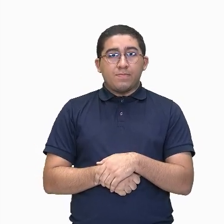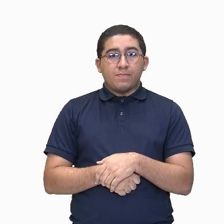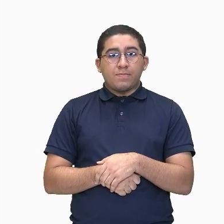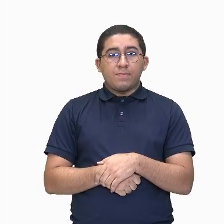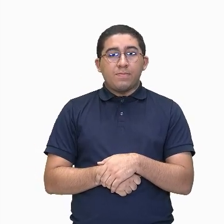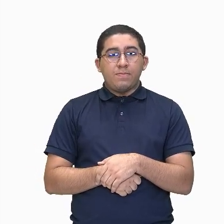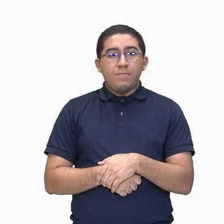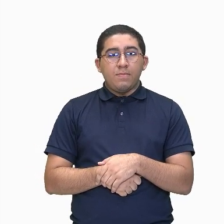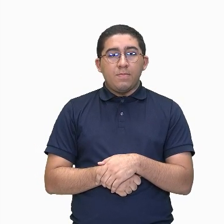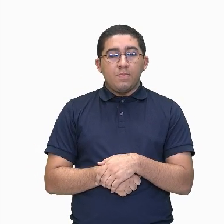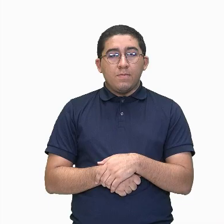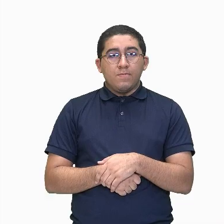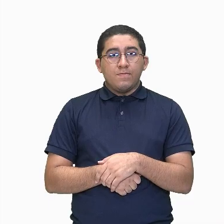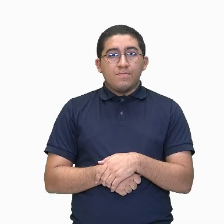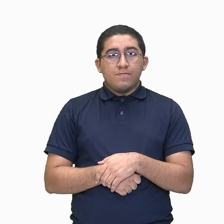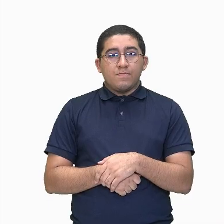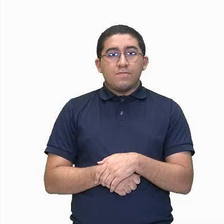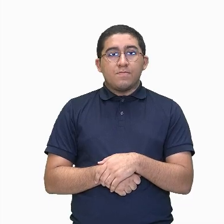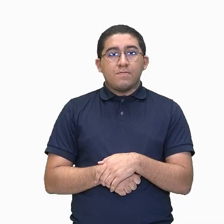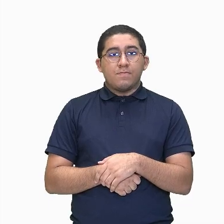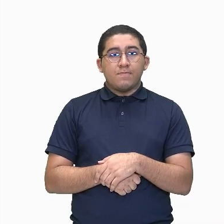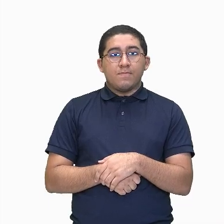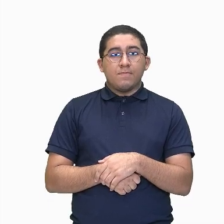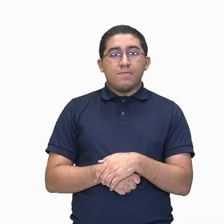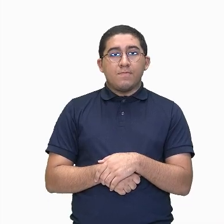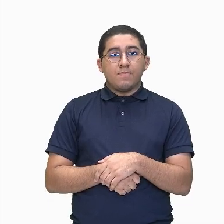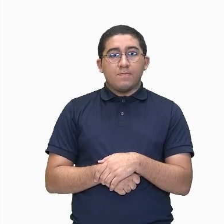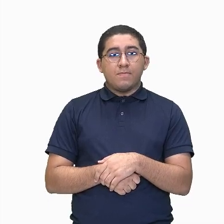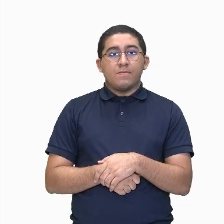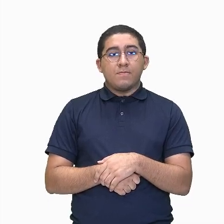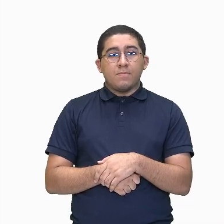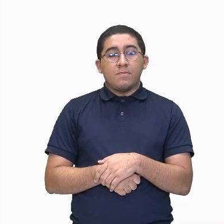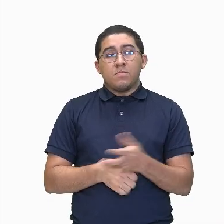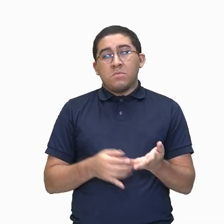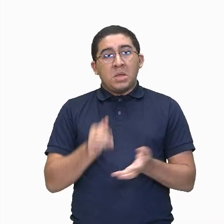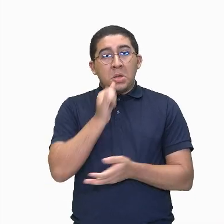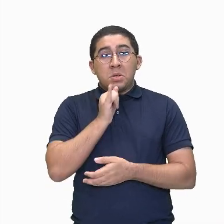faz necessário, aquilo que é urgente em